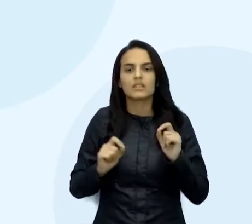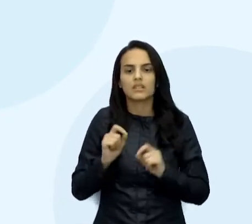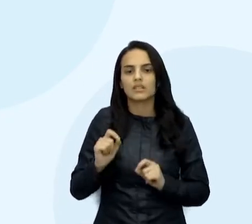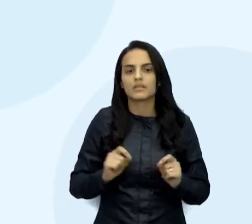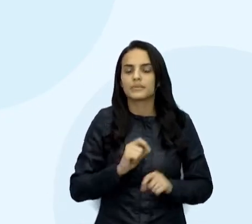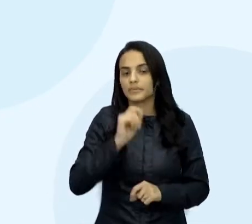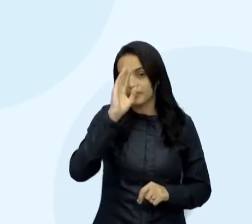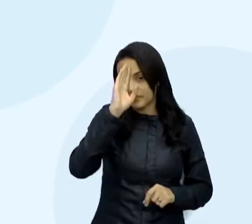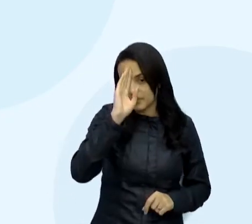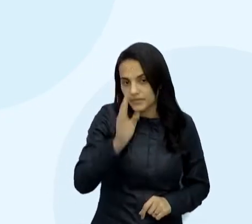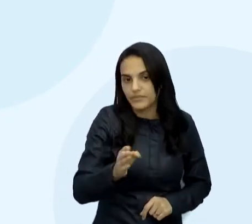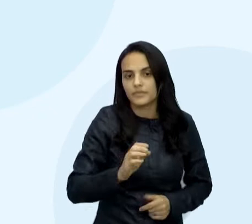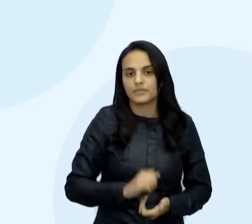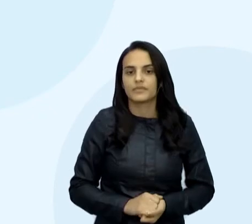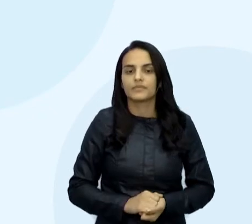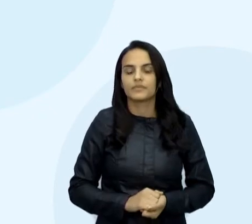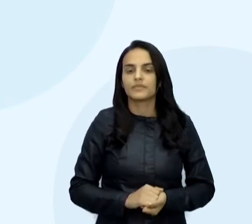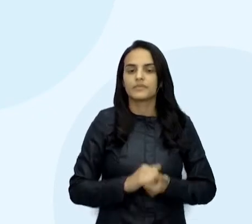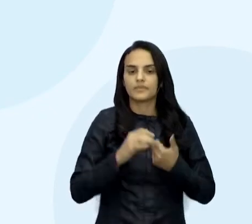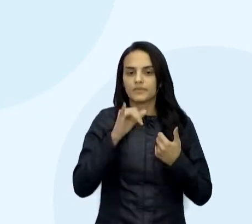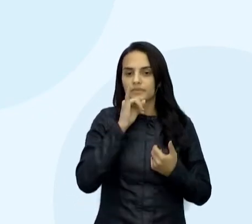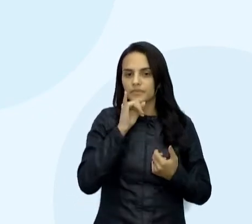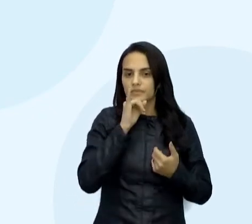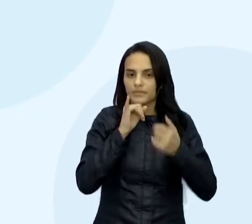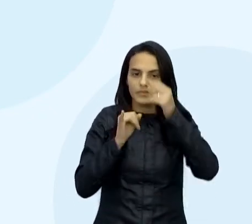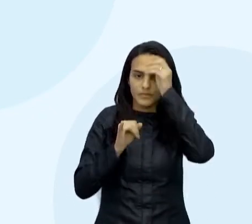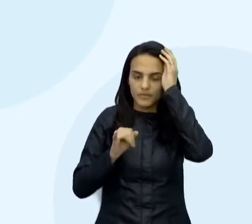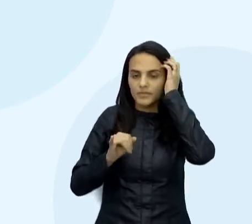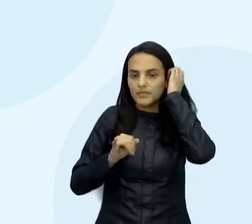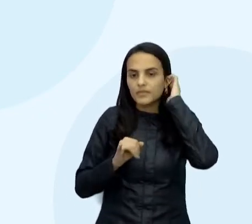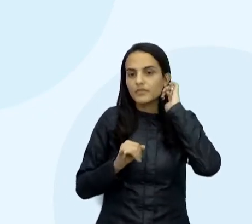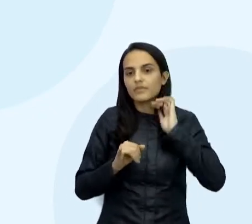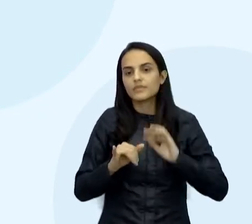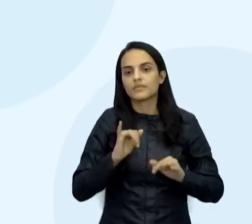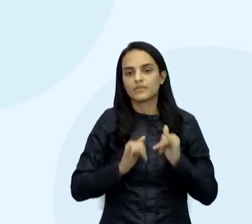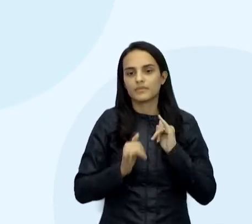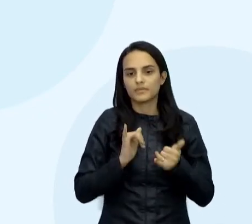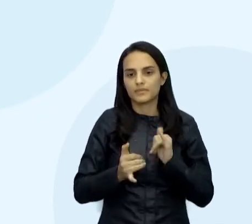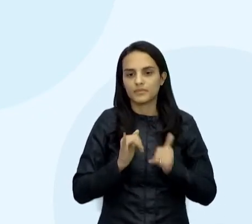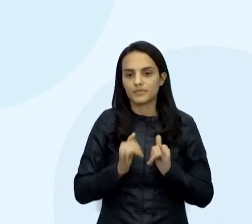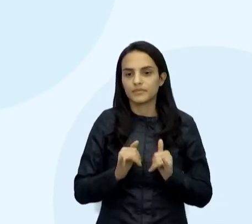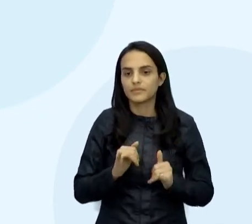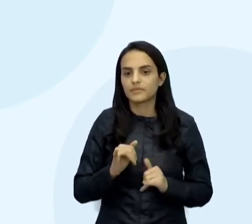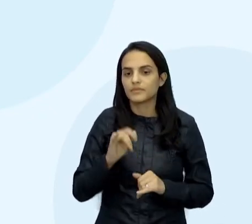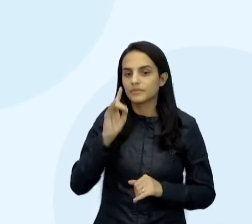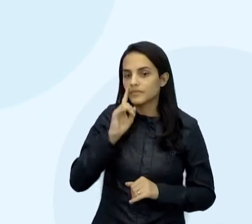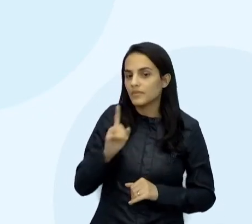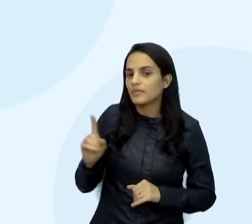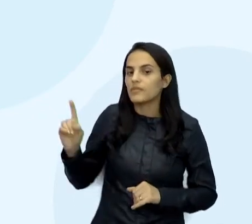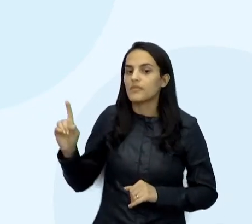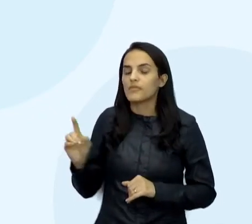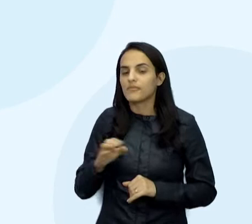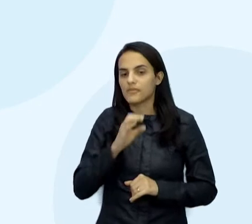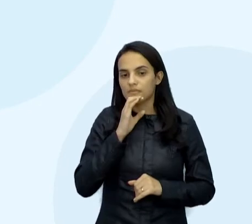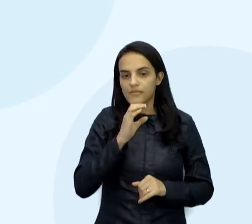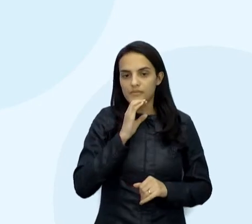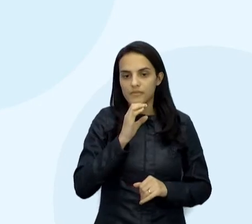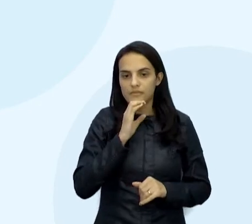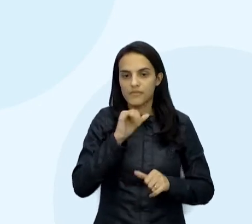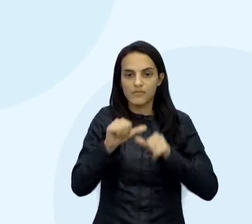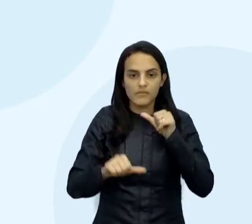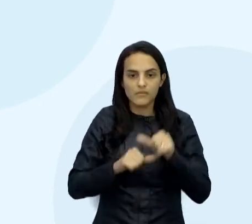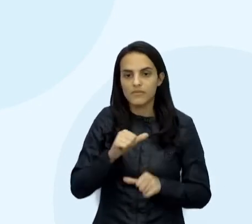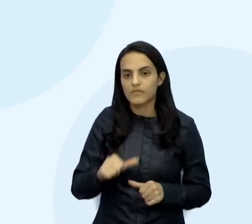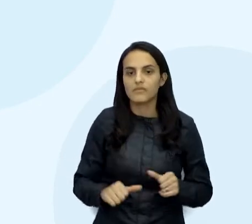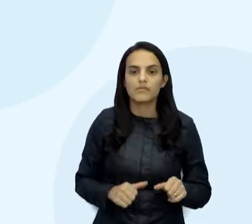Os principais são os que transformam eletricidade, né? Vou pôr assim, eletricidade em calor.